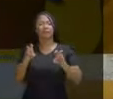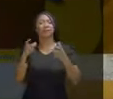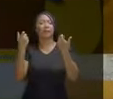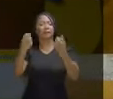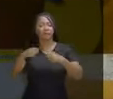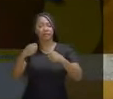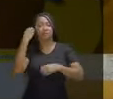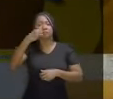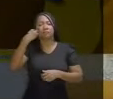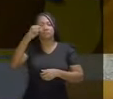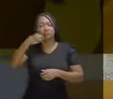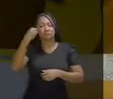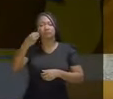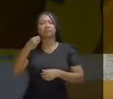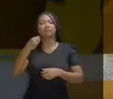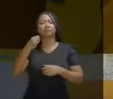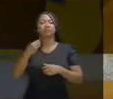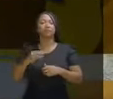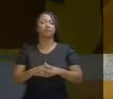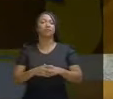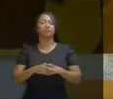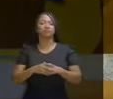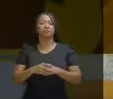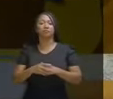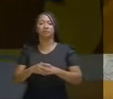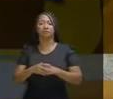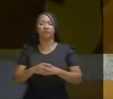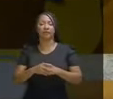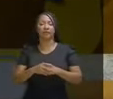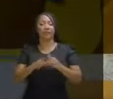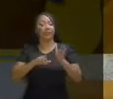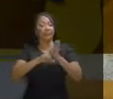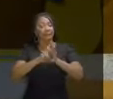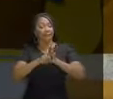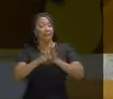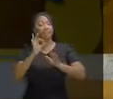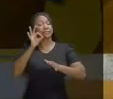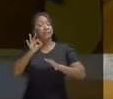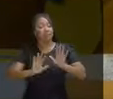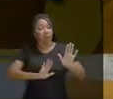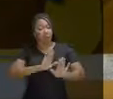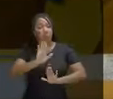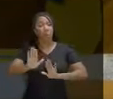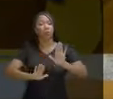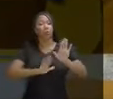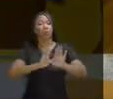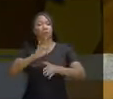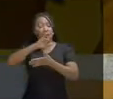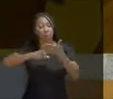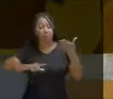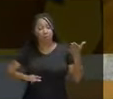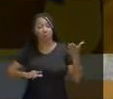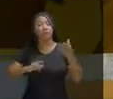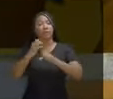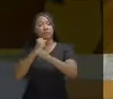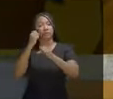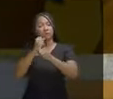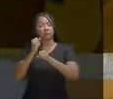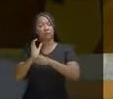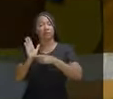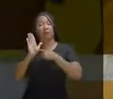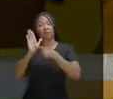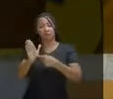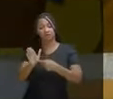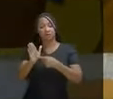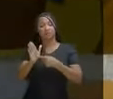de observância dos precedentes, sobretudo diante da criteriosa análise das informações e dos documentos das contas